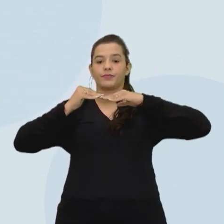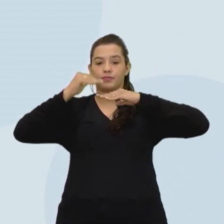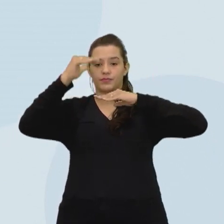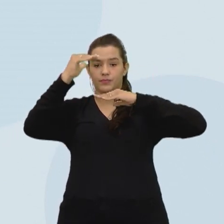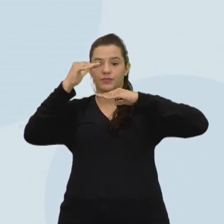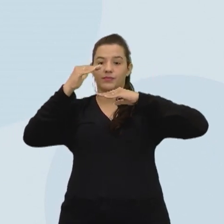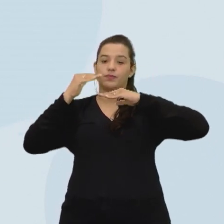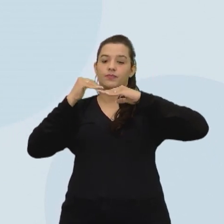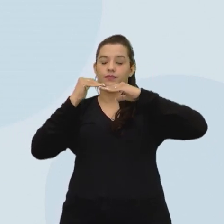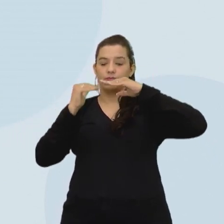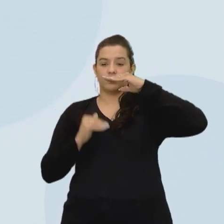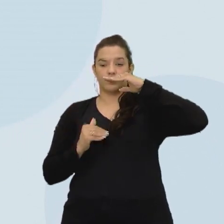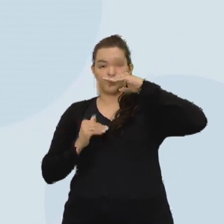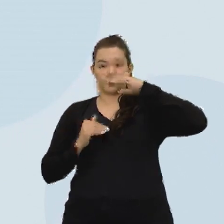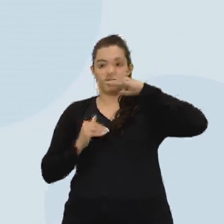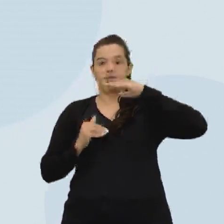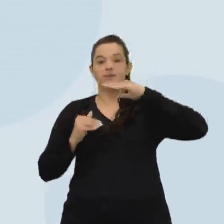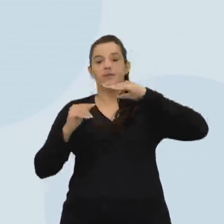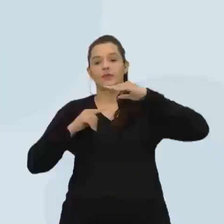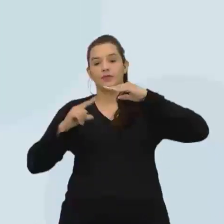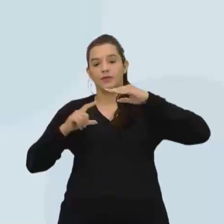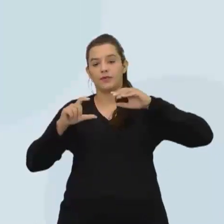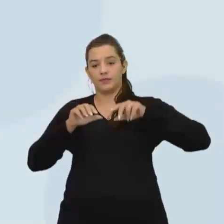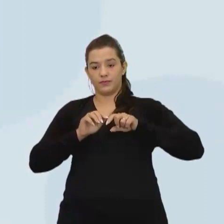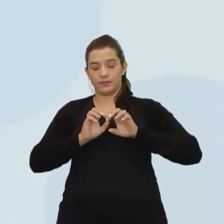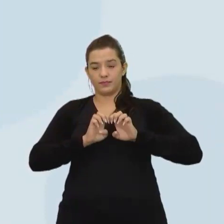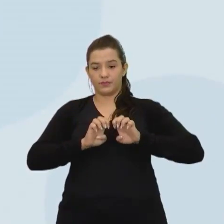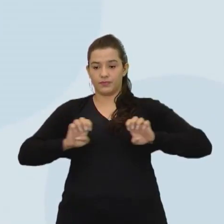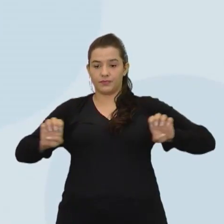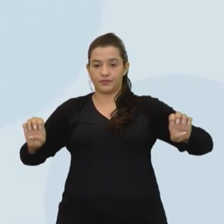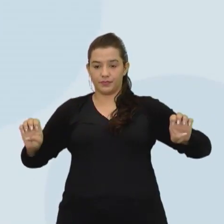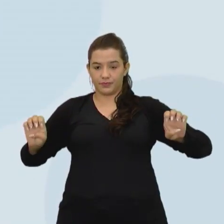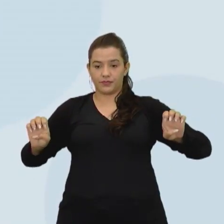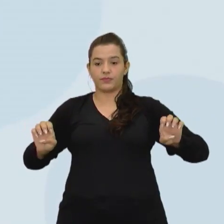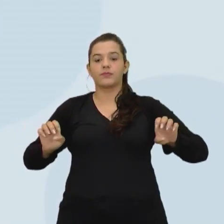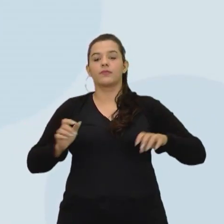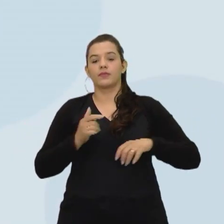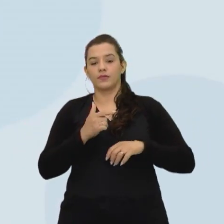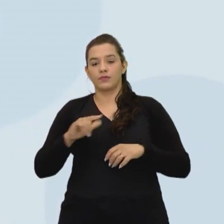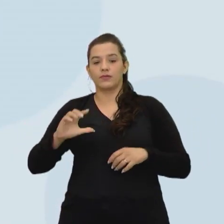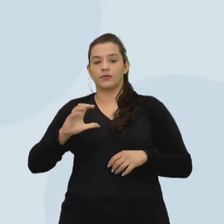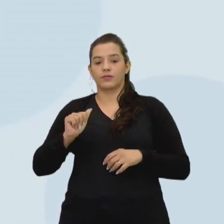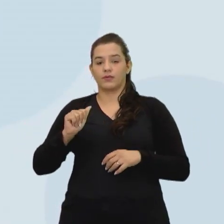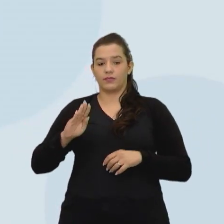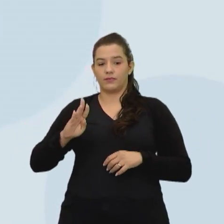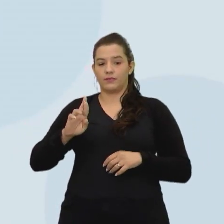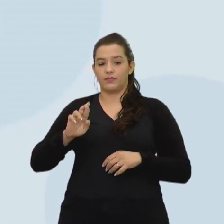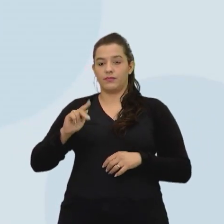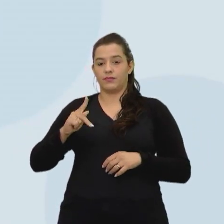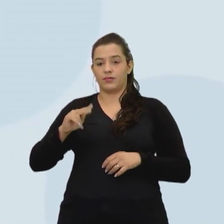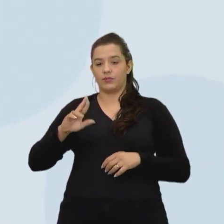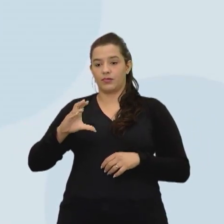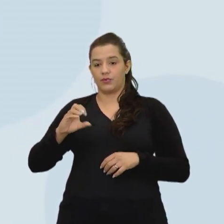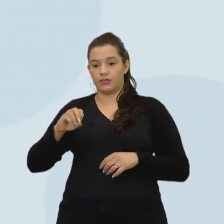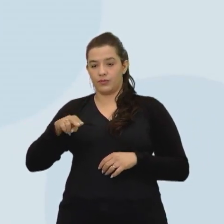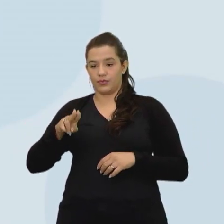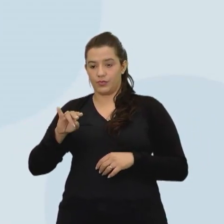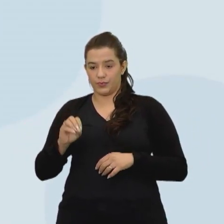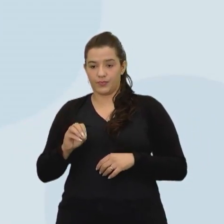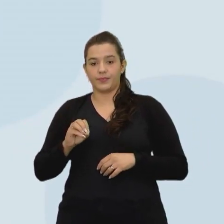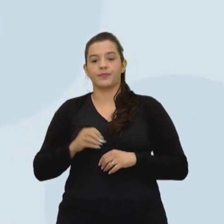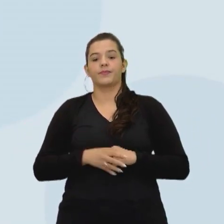africano. E aqui nós temos o Trópico de Capricórnio, cruzando, né, também o continente africano. Né? Então a